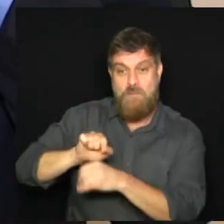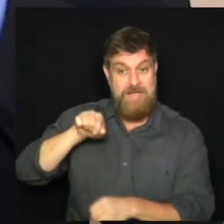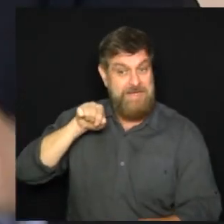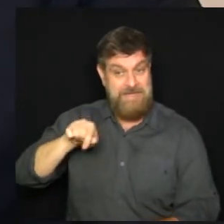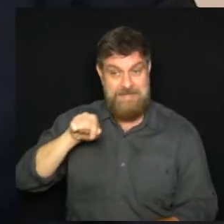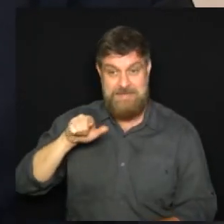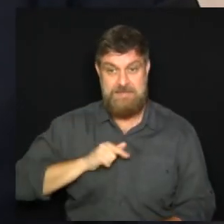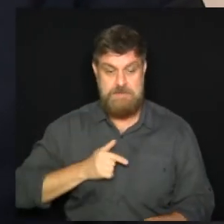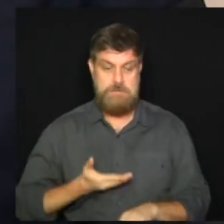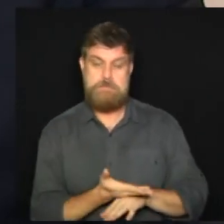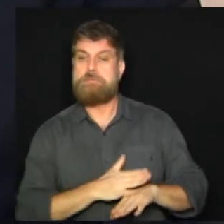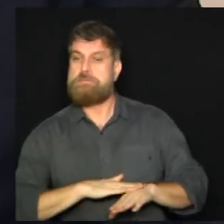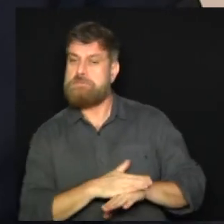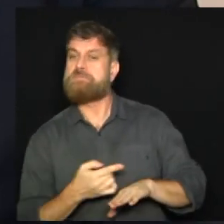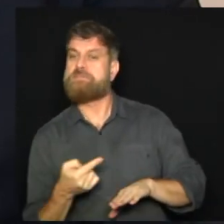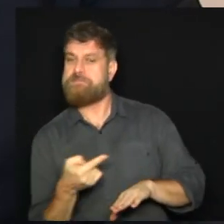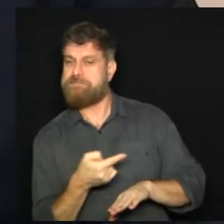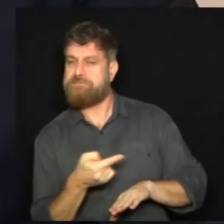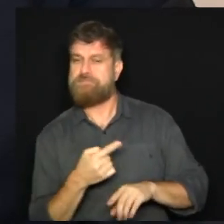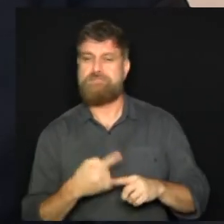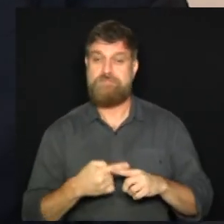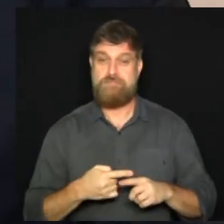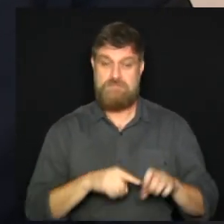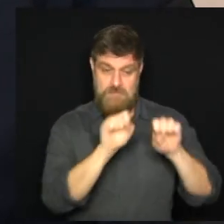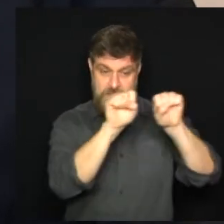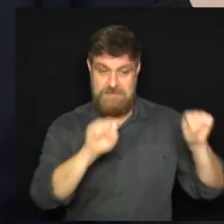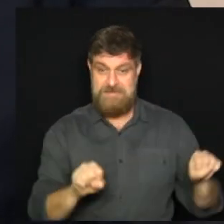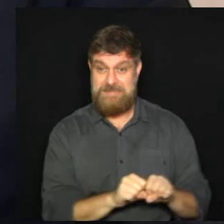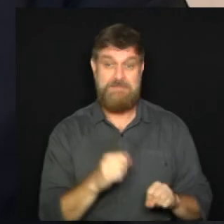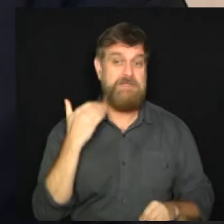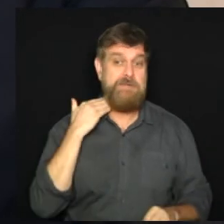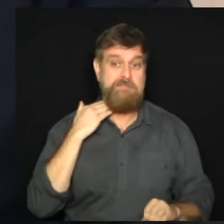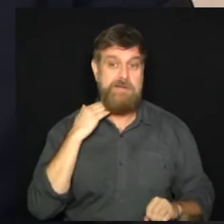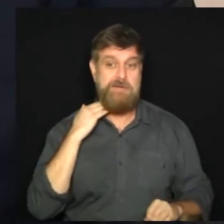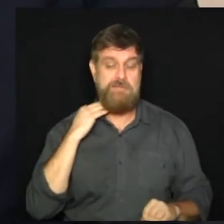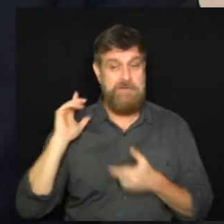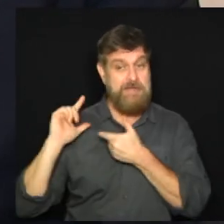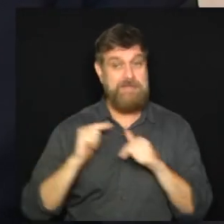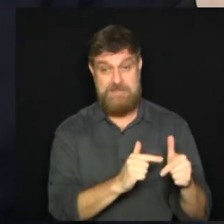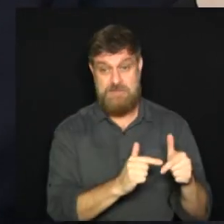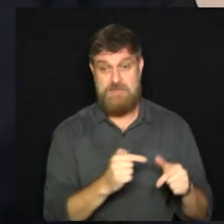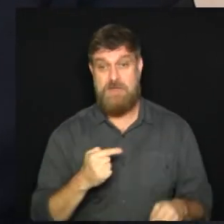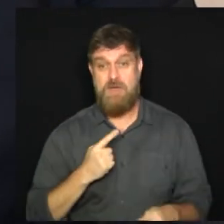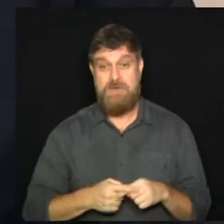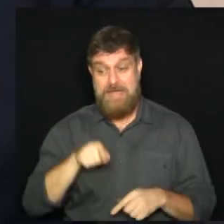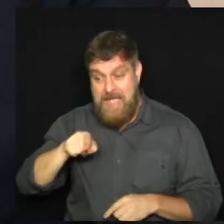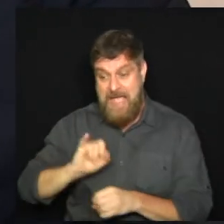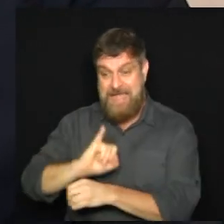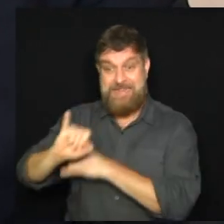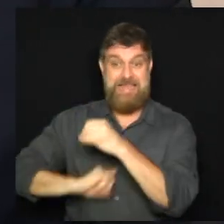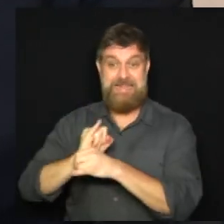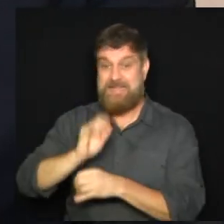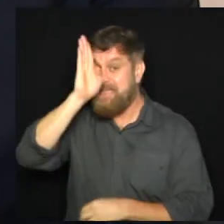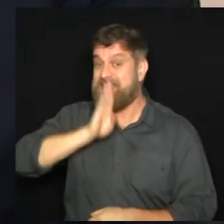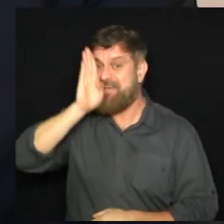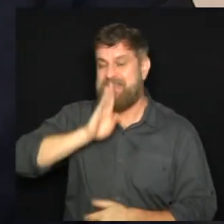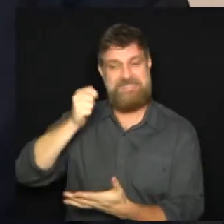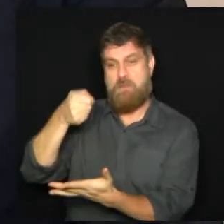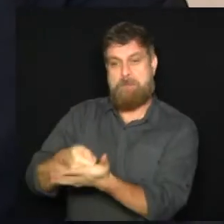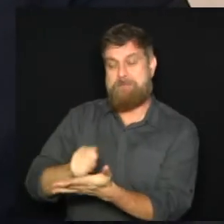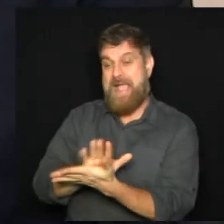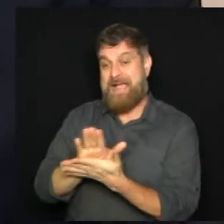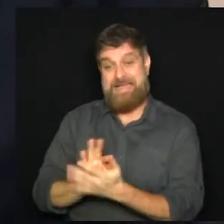serviço é uma forma também de custear a operação do banco. O fato é que hoje a gente tem aí uma quebra de